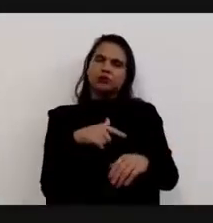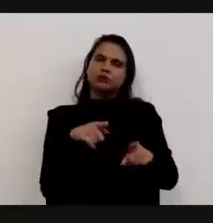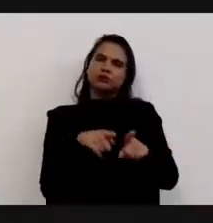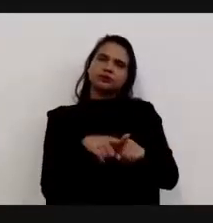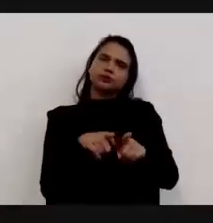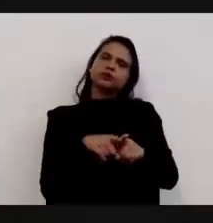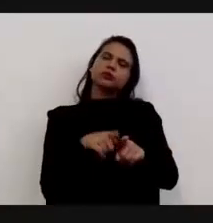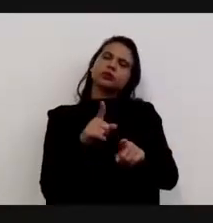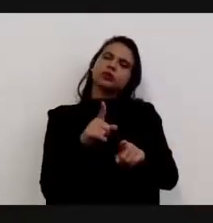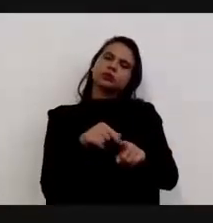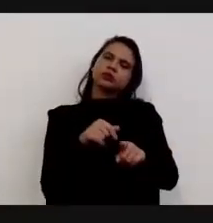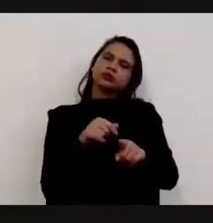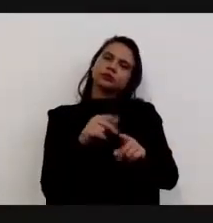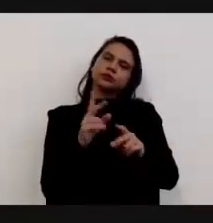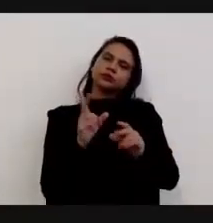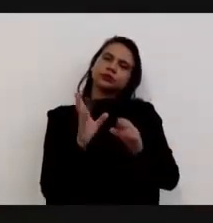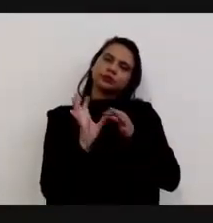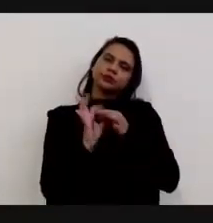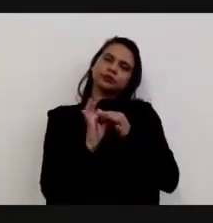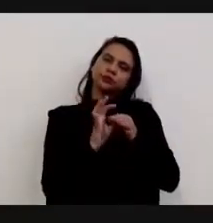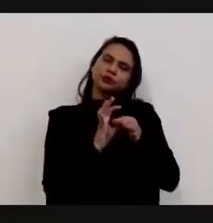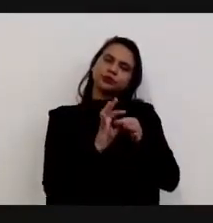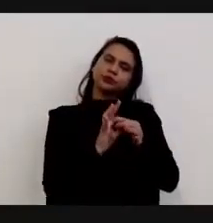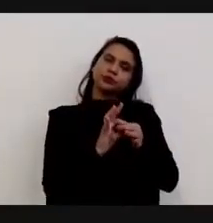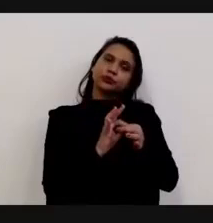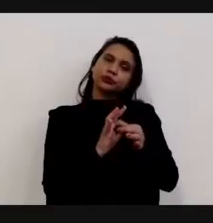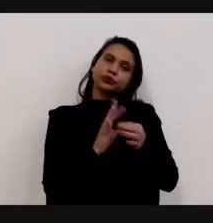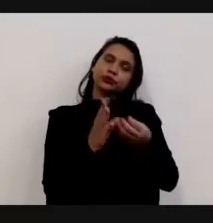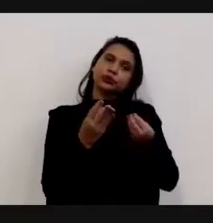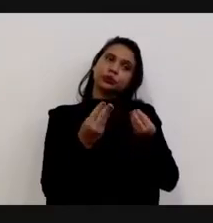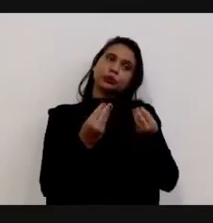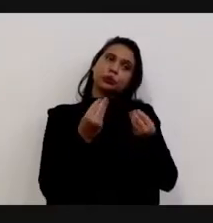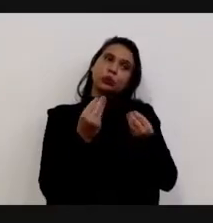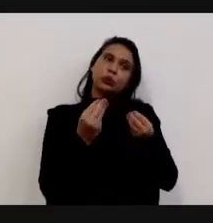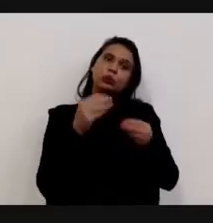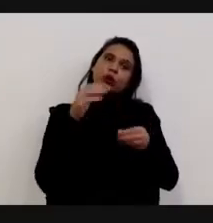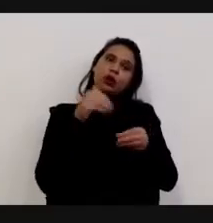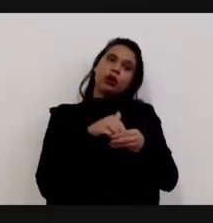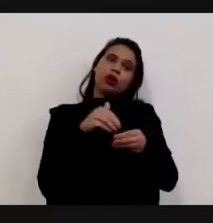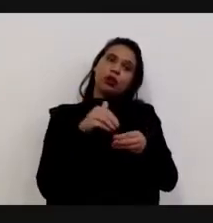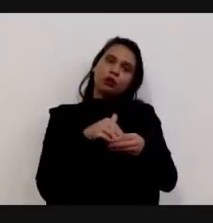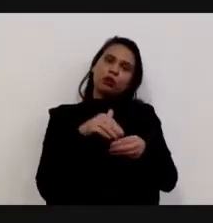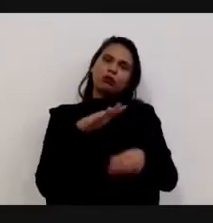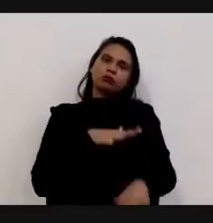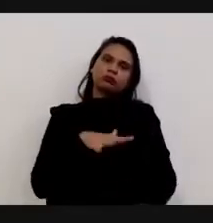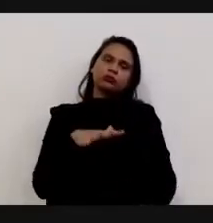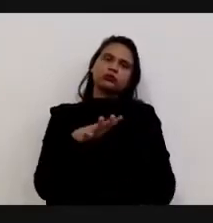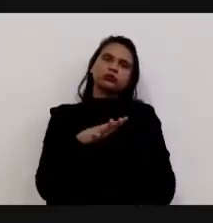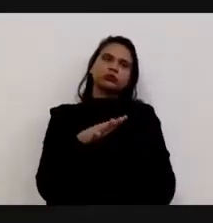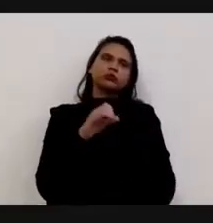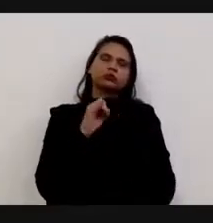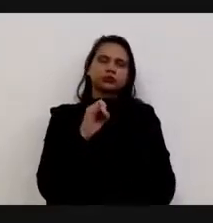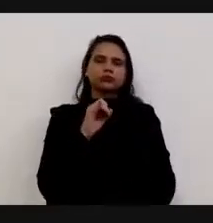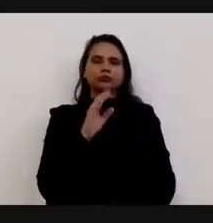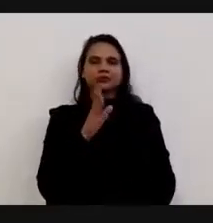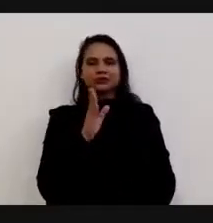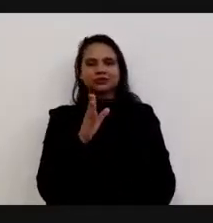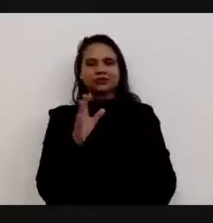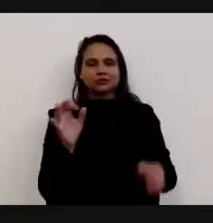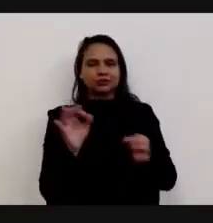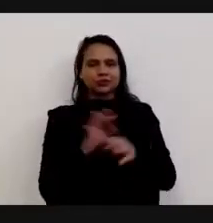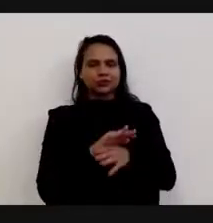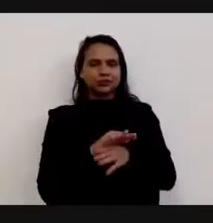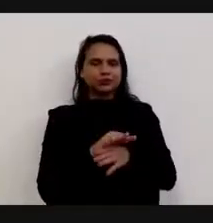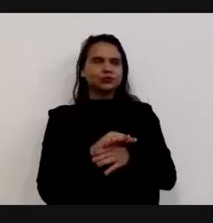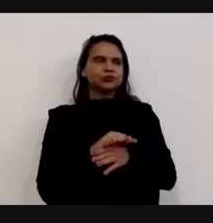também é assentada, essa questão é assentada na teoria de conexão eleitoral do Mayhew, né? Paulo, se puder encaminhando, porque a gente já está... A conclusão.